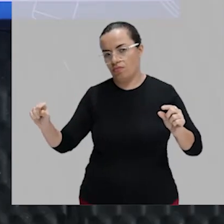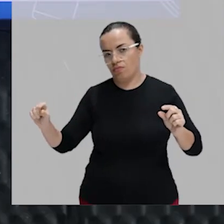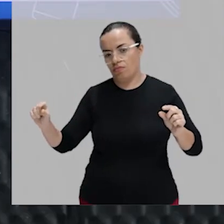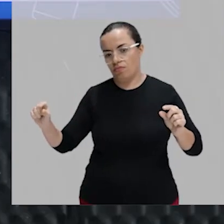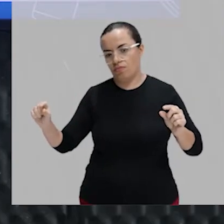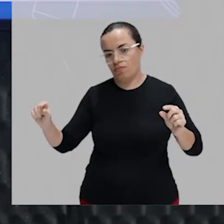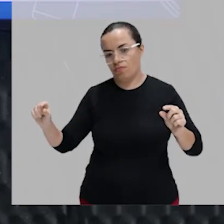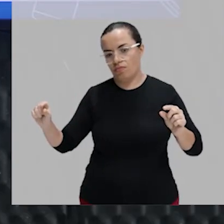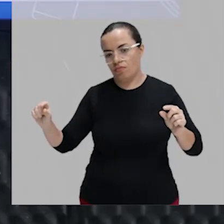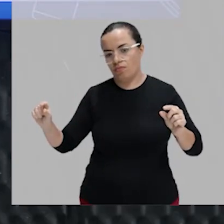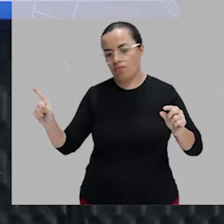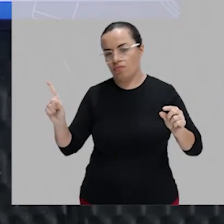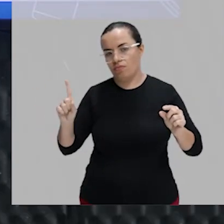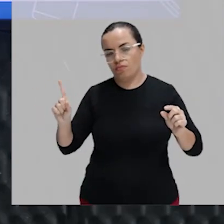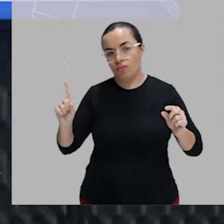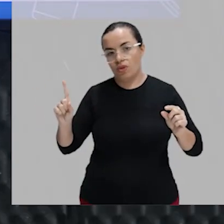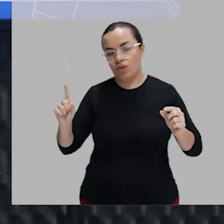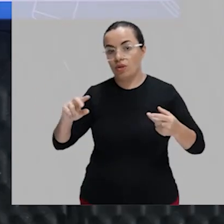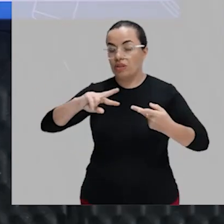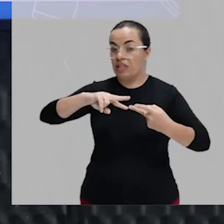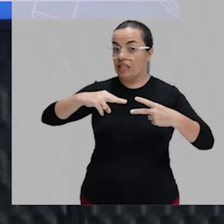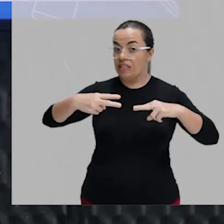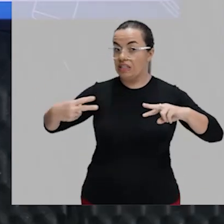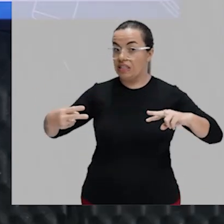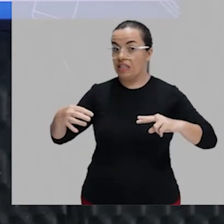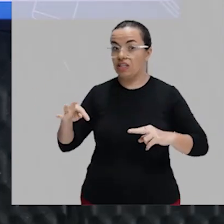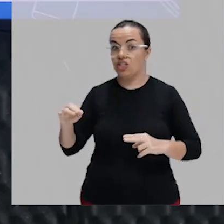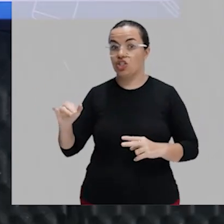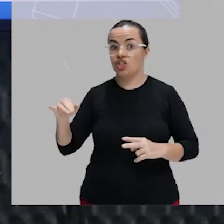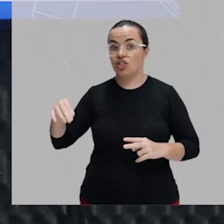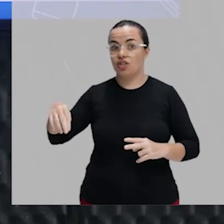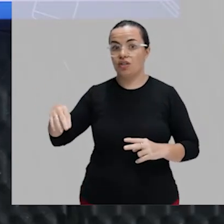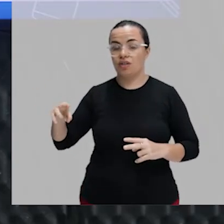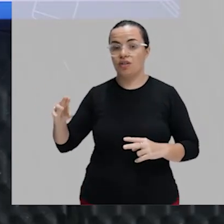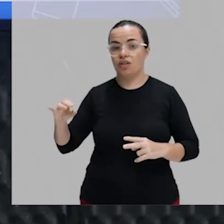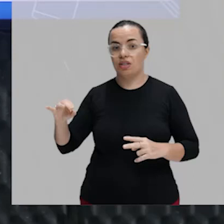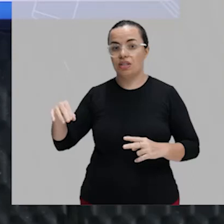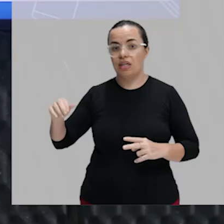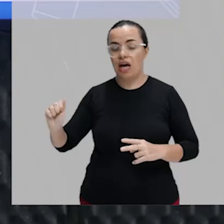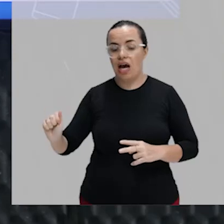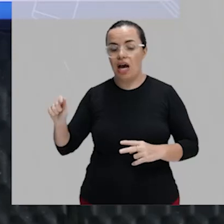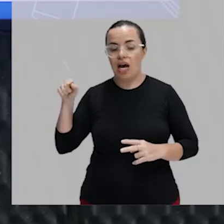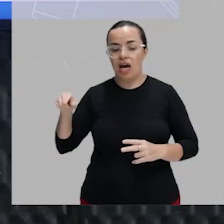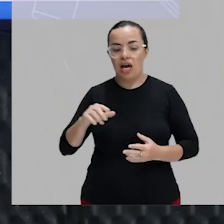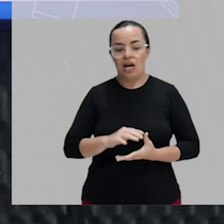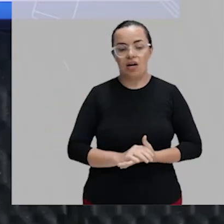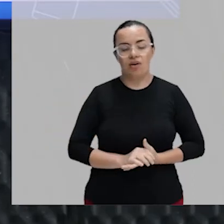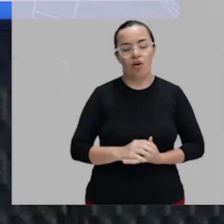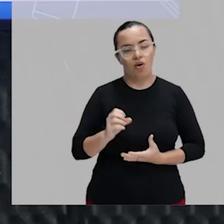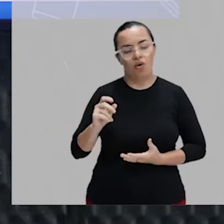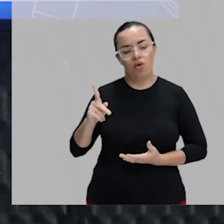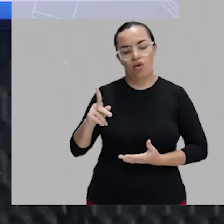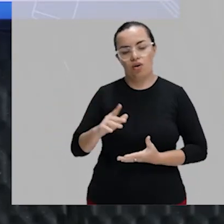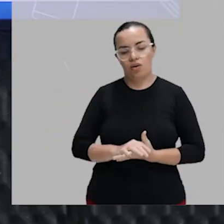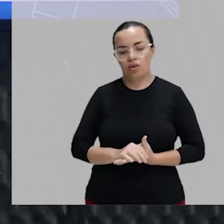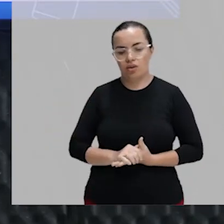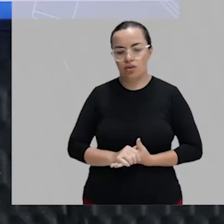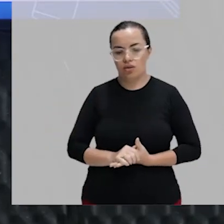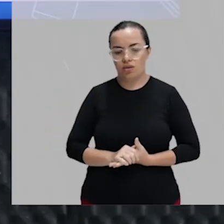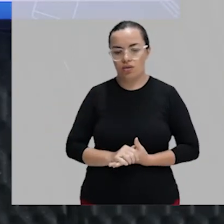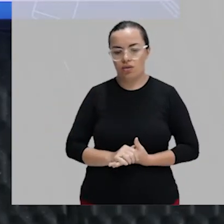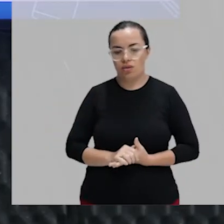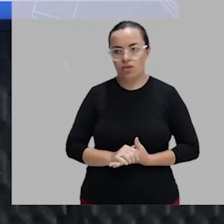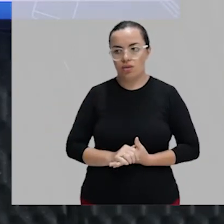timina, ok? No DNA, ela vai ser complementar a timina, ok? Só que eu tenho aqui, ó, a